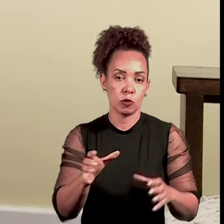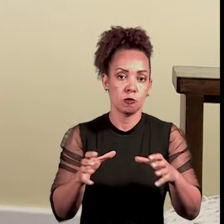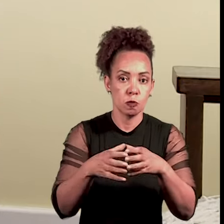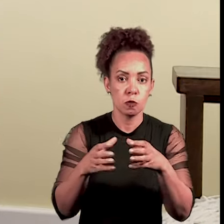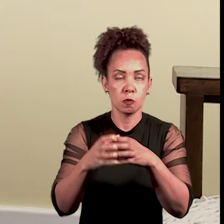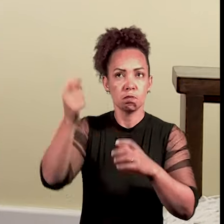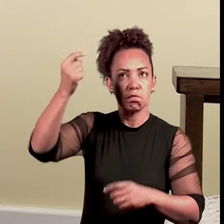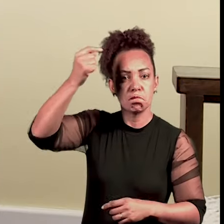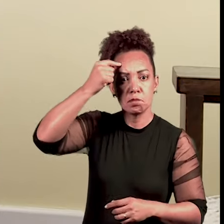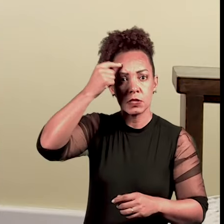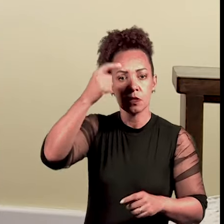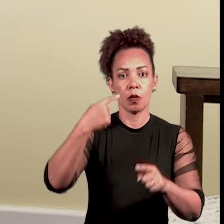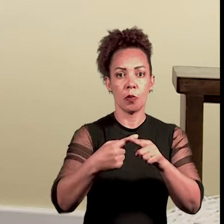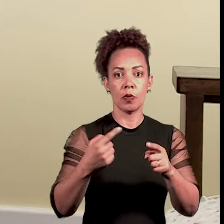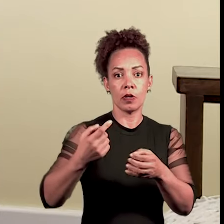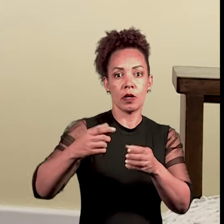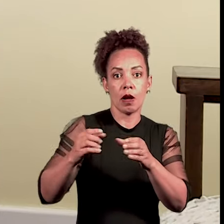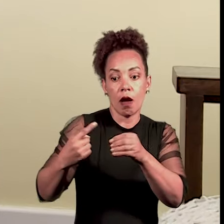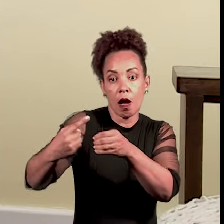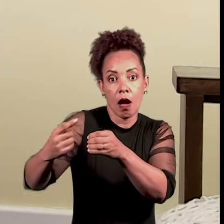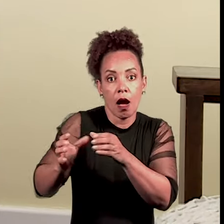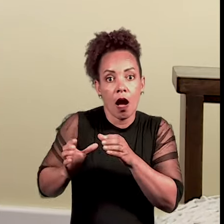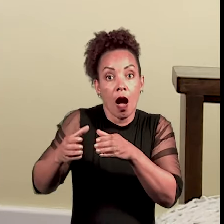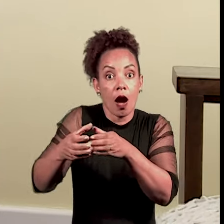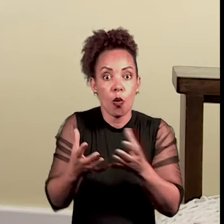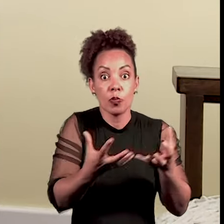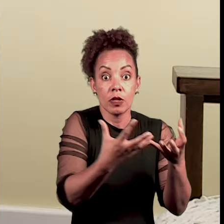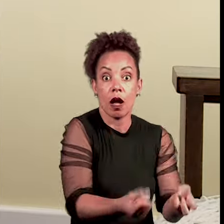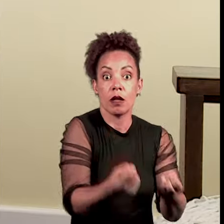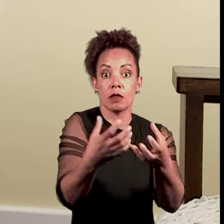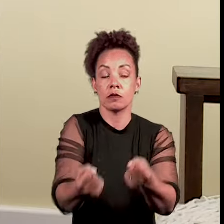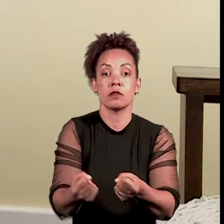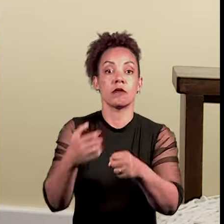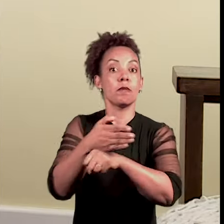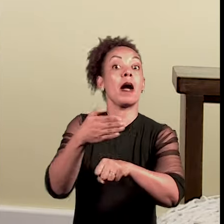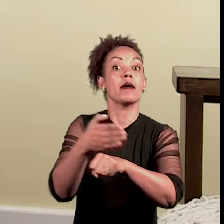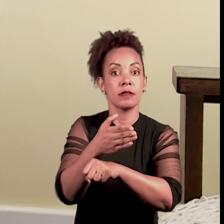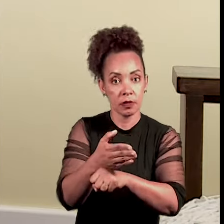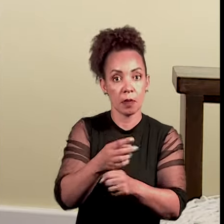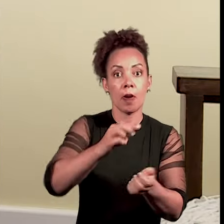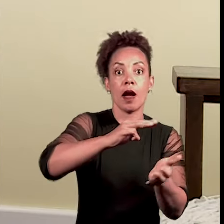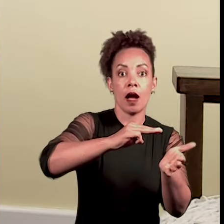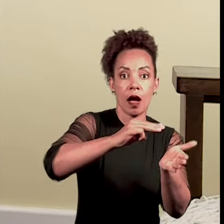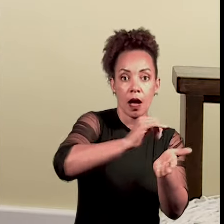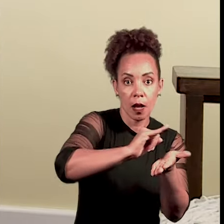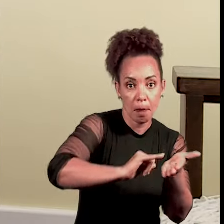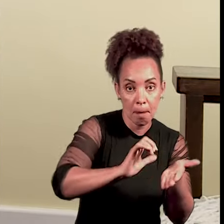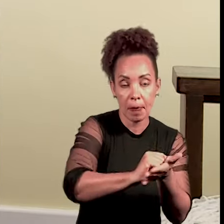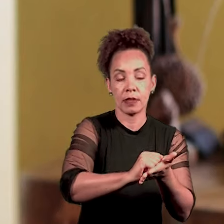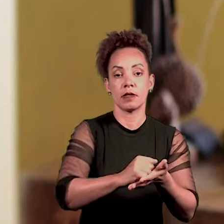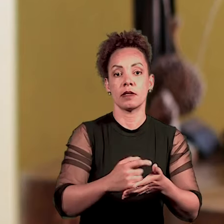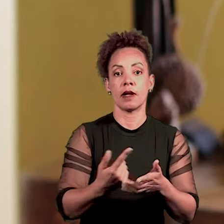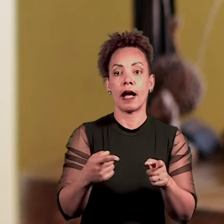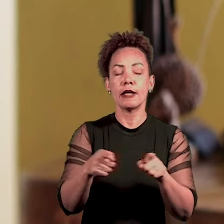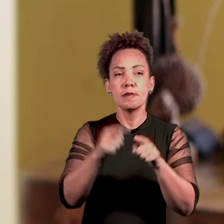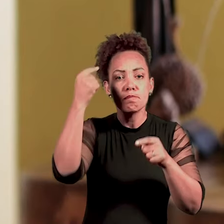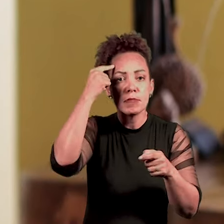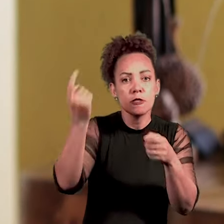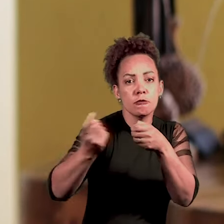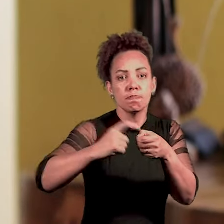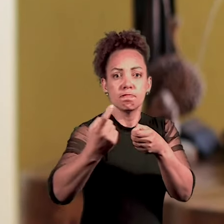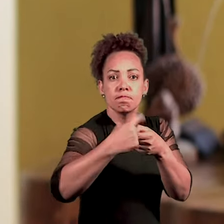uma receptividade muito grande pela comunidade, em formar, se fortalecer com a federação. Isso começou